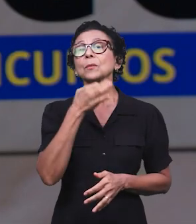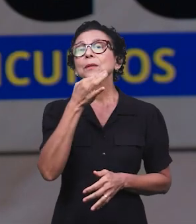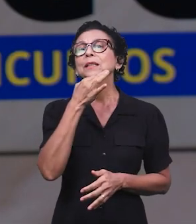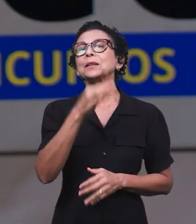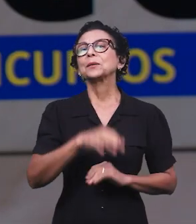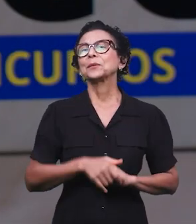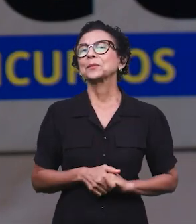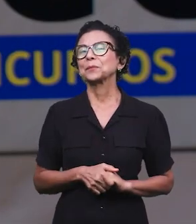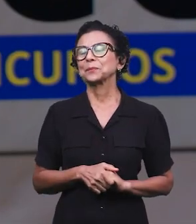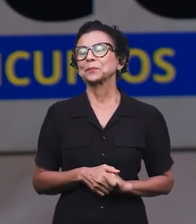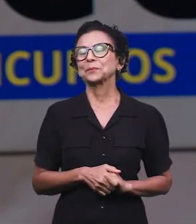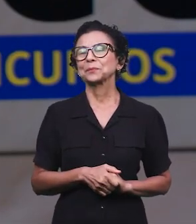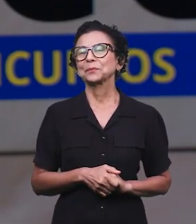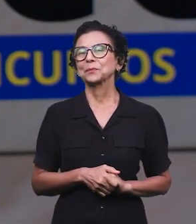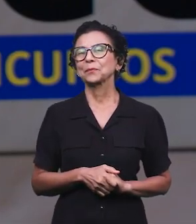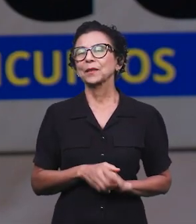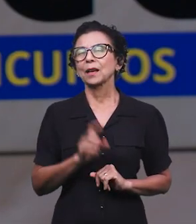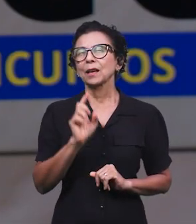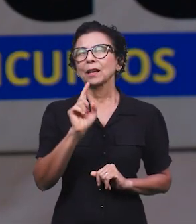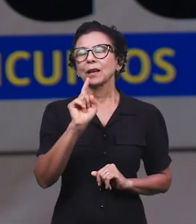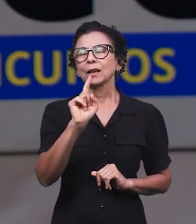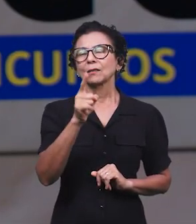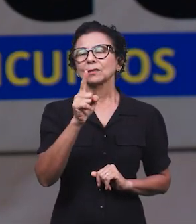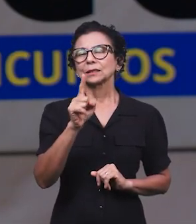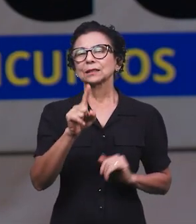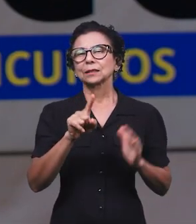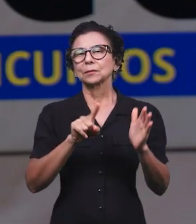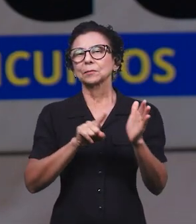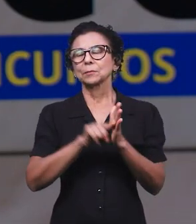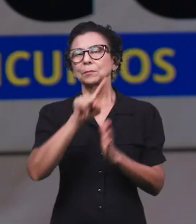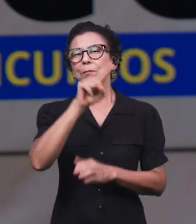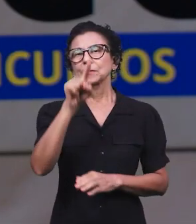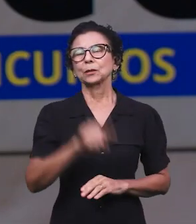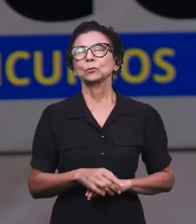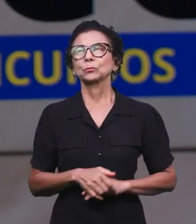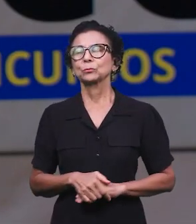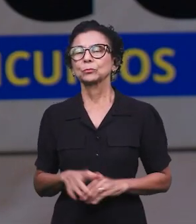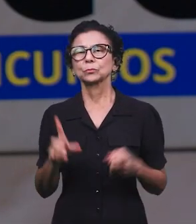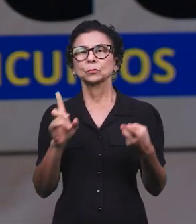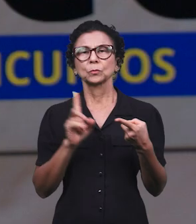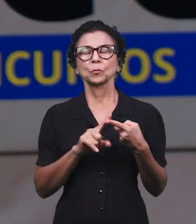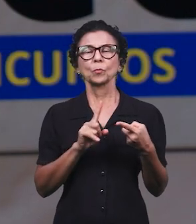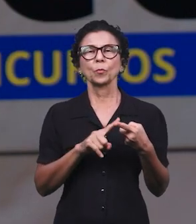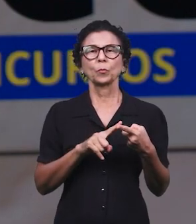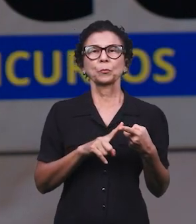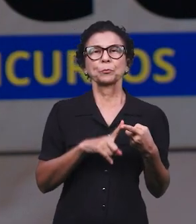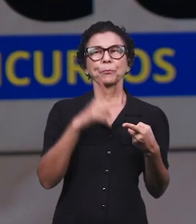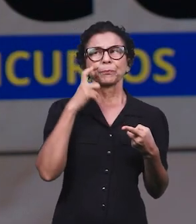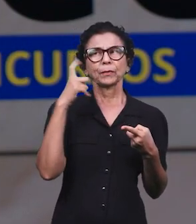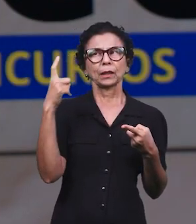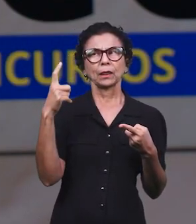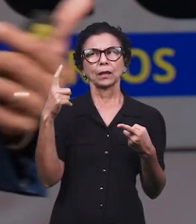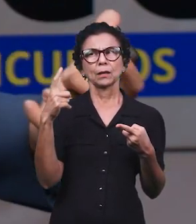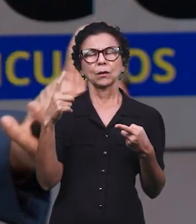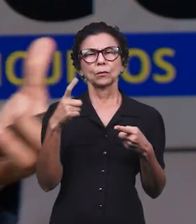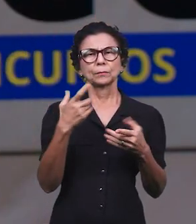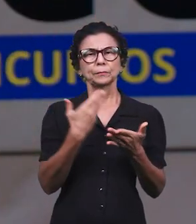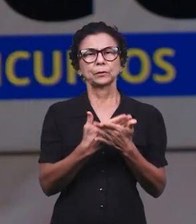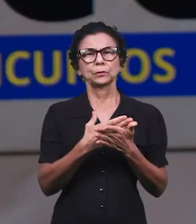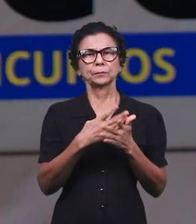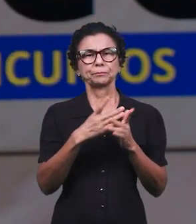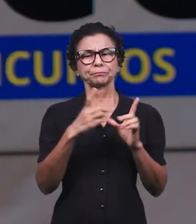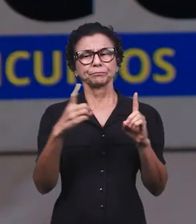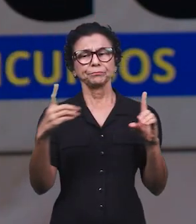aqui. Você prefere ainda, né? Você acha que é mais interessante estudar à distância, com as